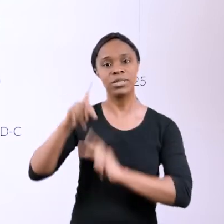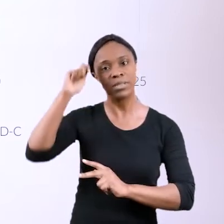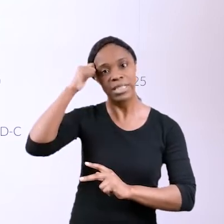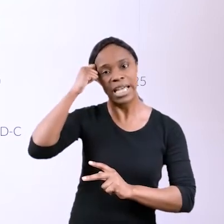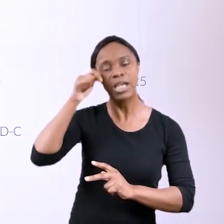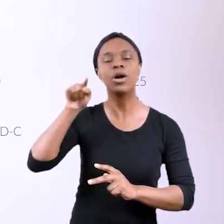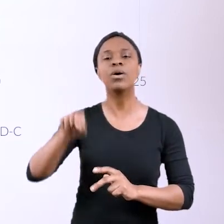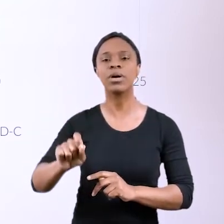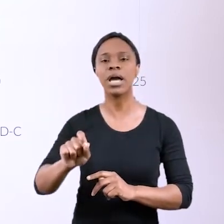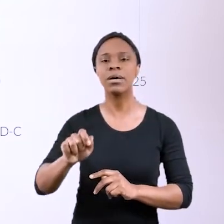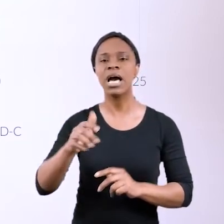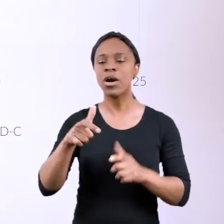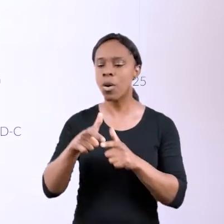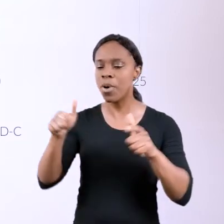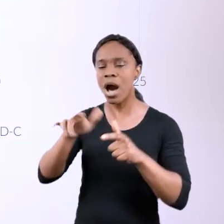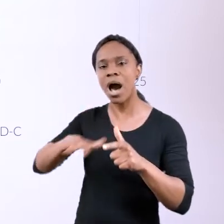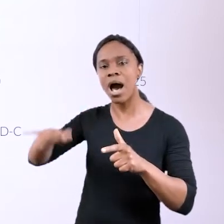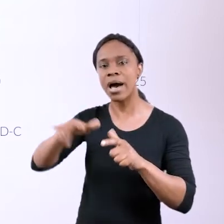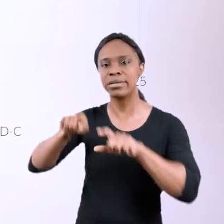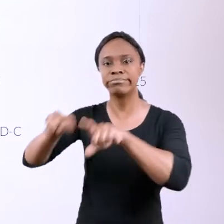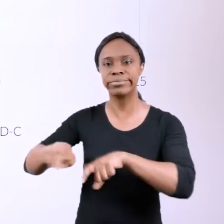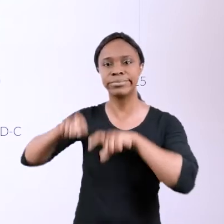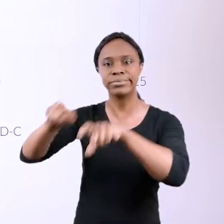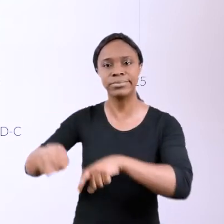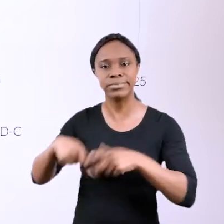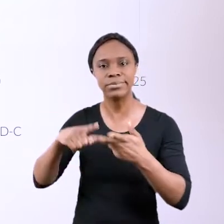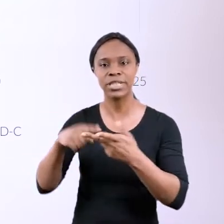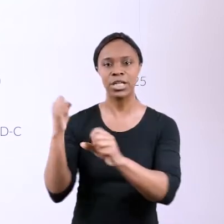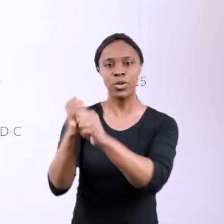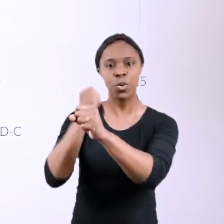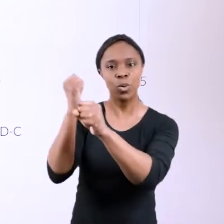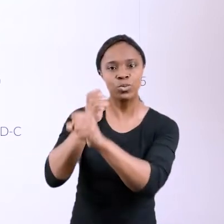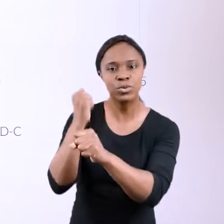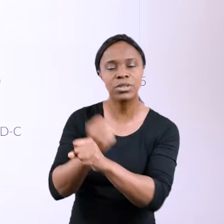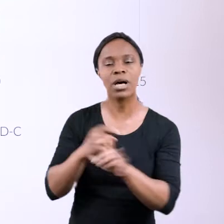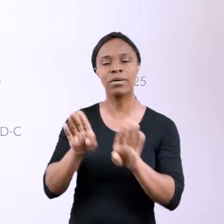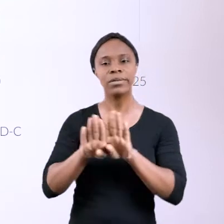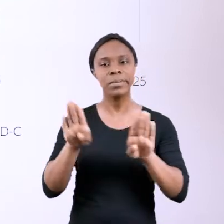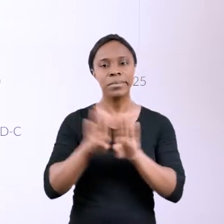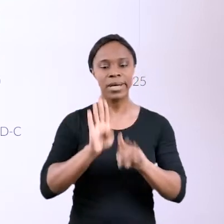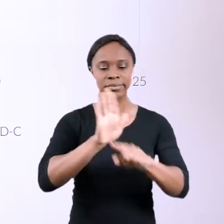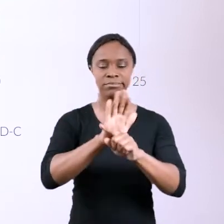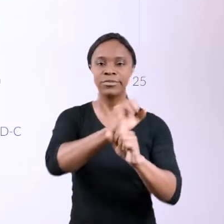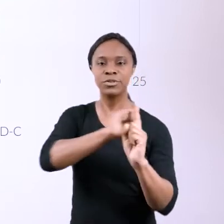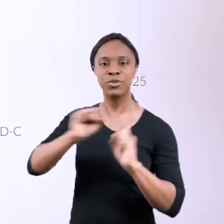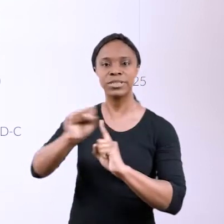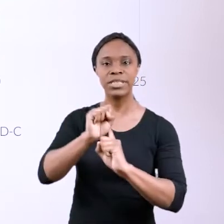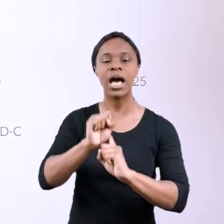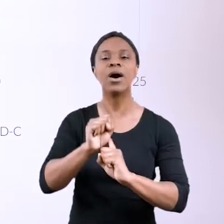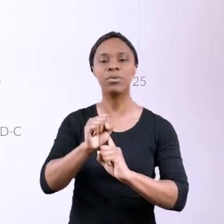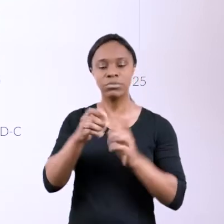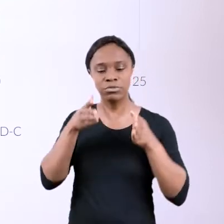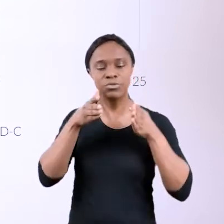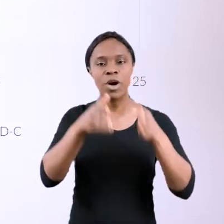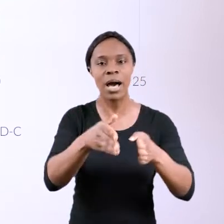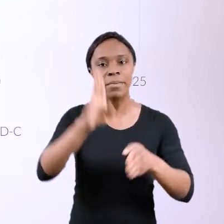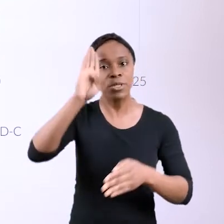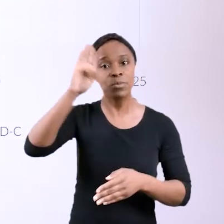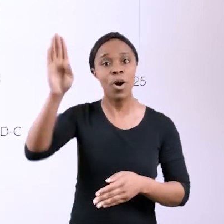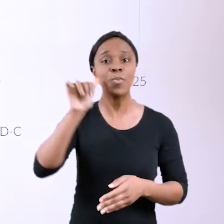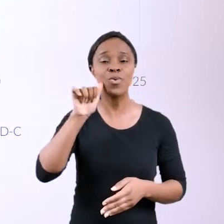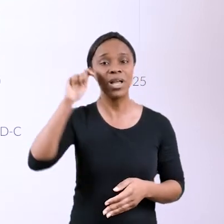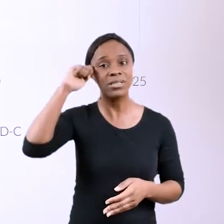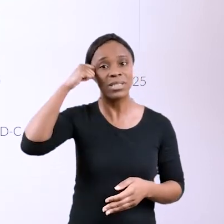ocupava mais os setores da agropecuária, da construção e dos serviços sociais, com uma concentração das mulheres negras